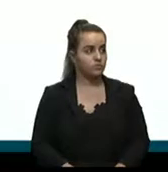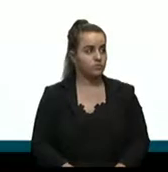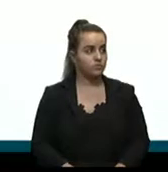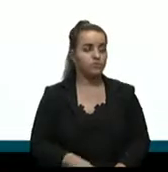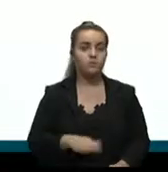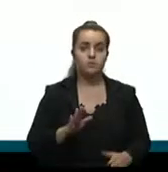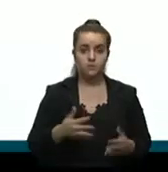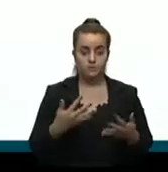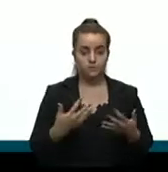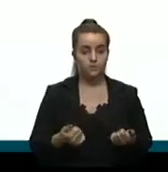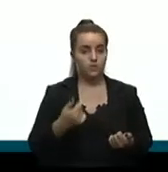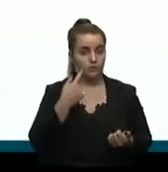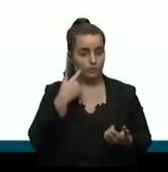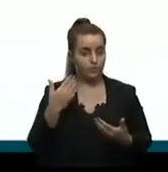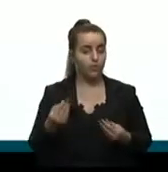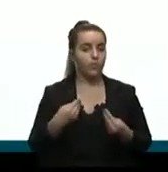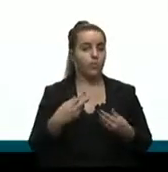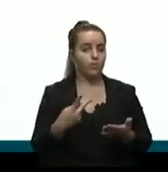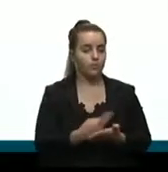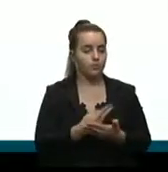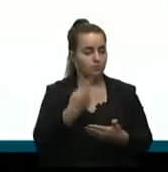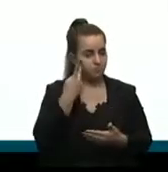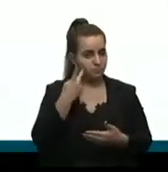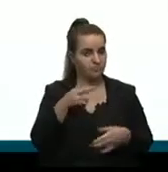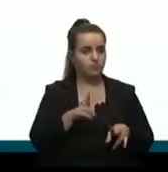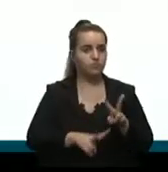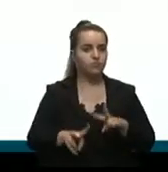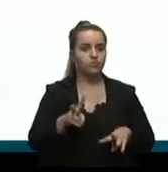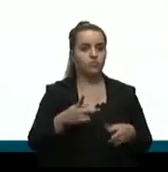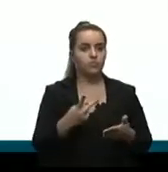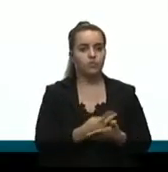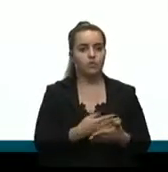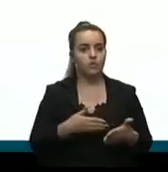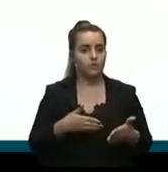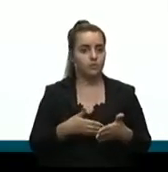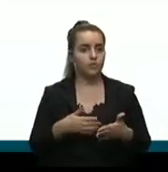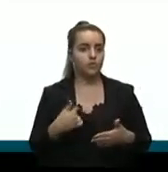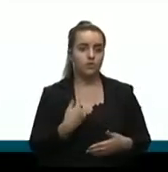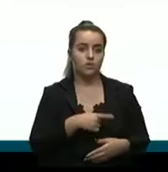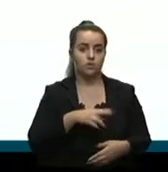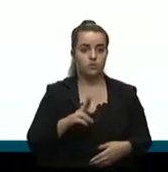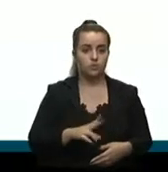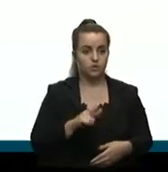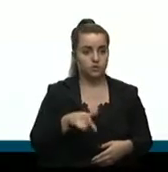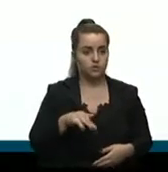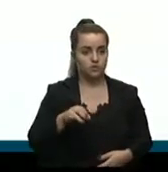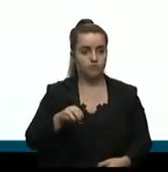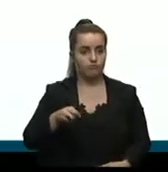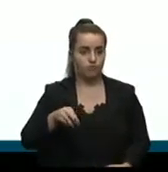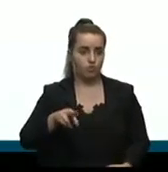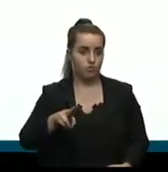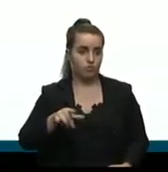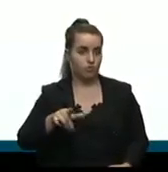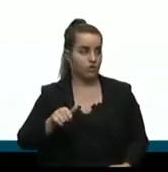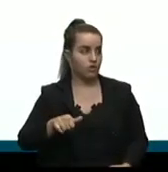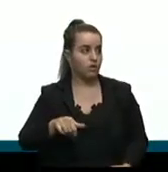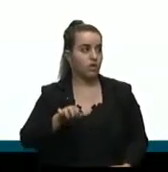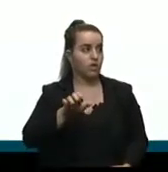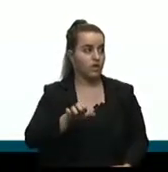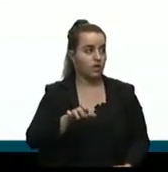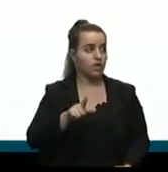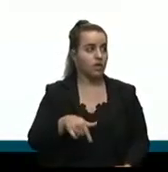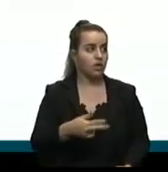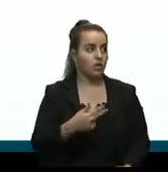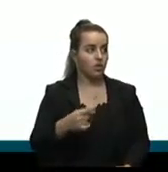Então, vamos à fórmula do erro. Para determinarmos o erro máximo, nós vamos utilizar a seguinte fórmula. E igual